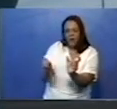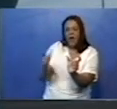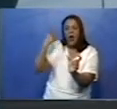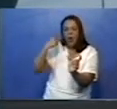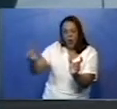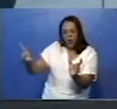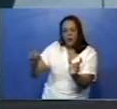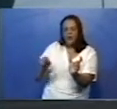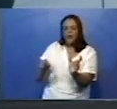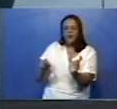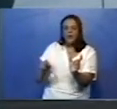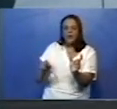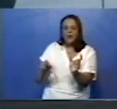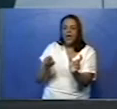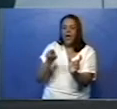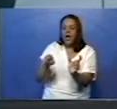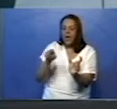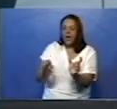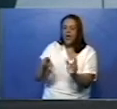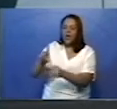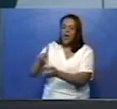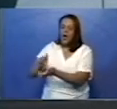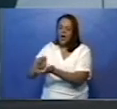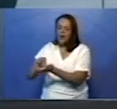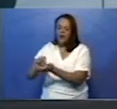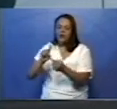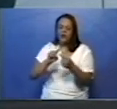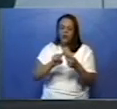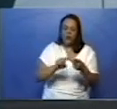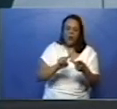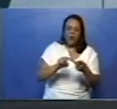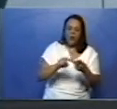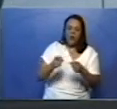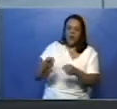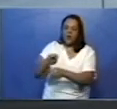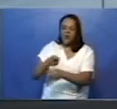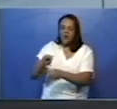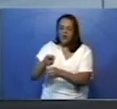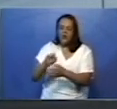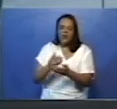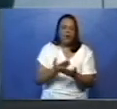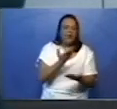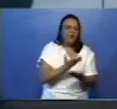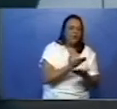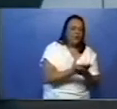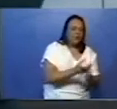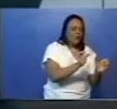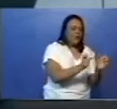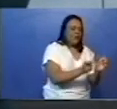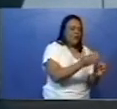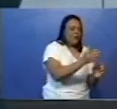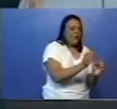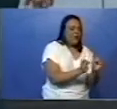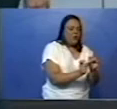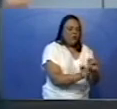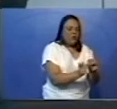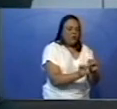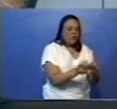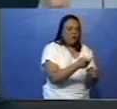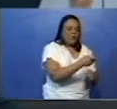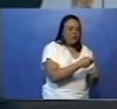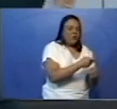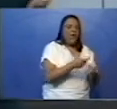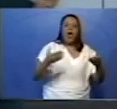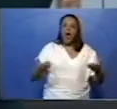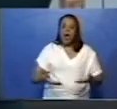estamos trabalhando aqui? O artigo e o adjetivo. Então, nós já falamos do substantivo, nós falamos do adjetivo, e agora a gente vai